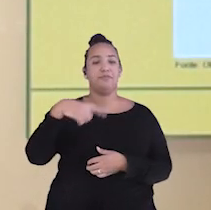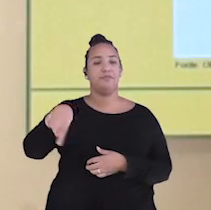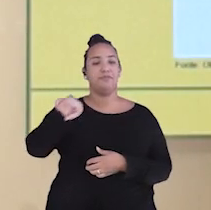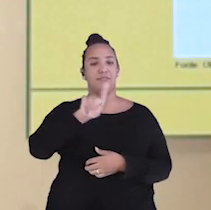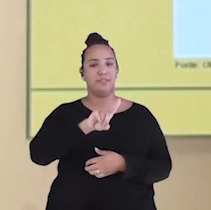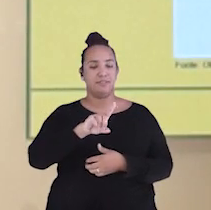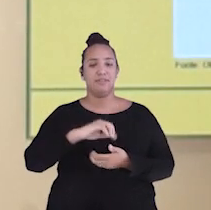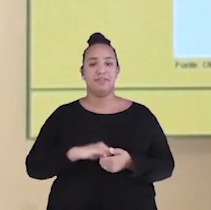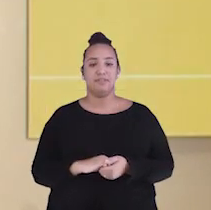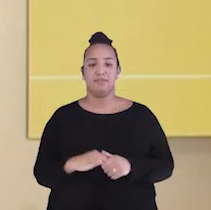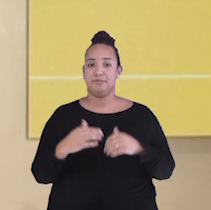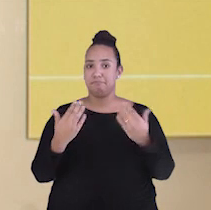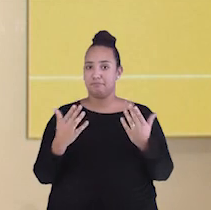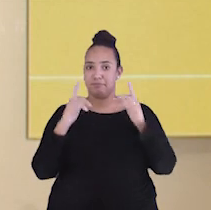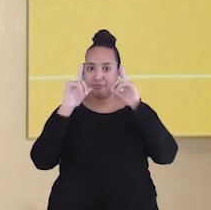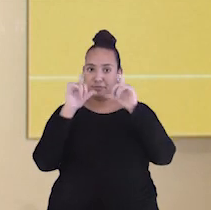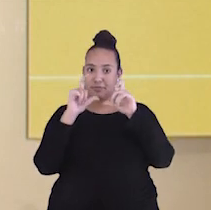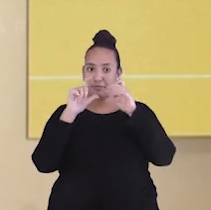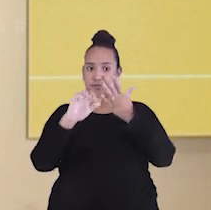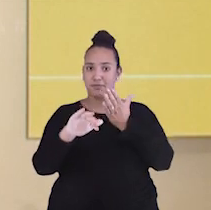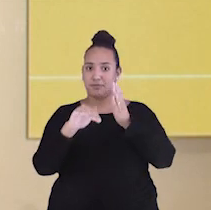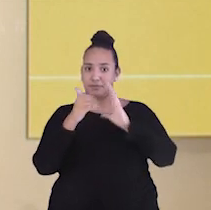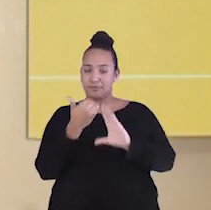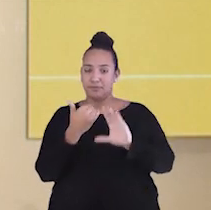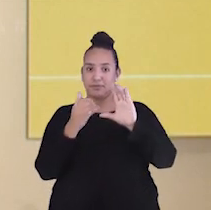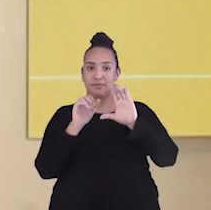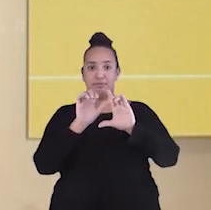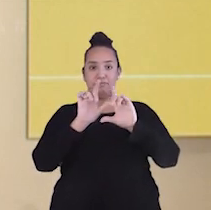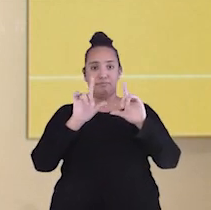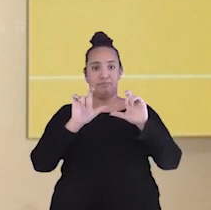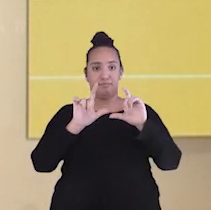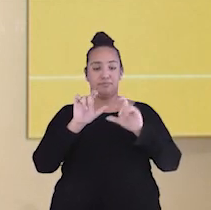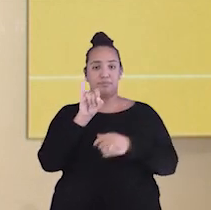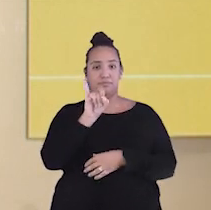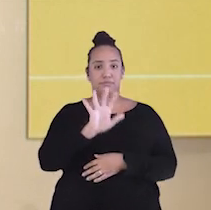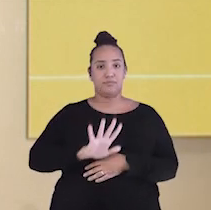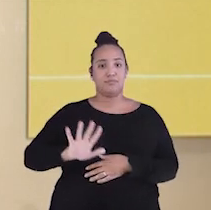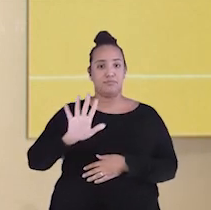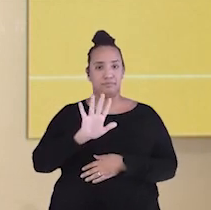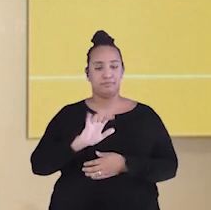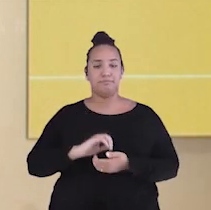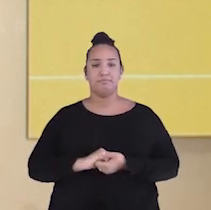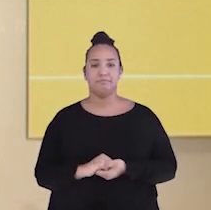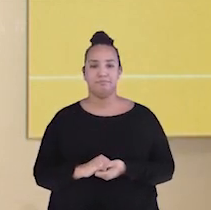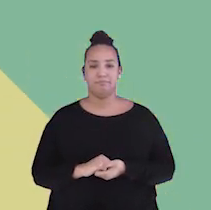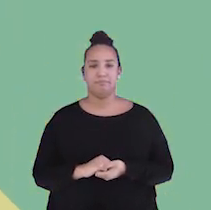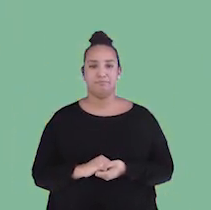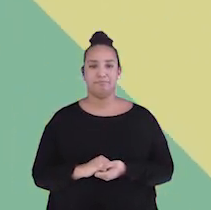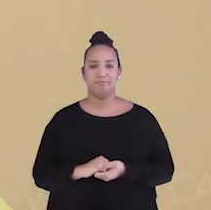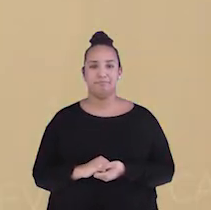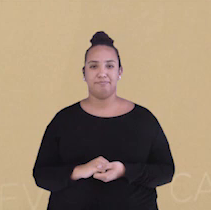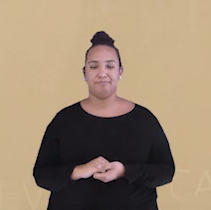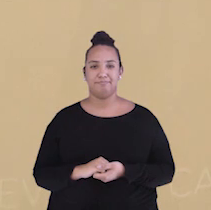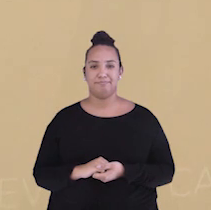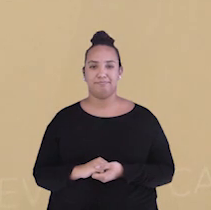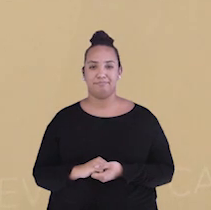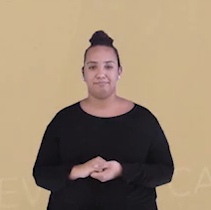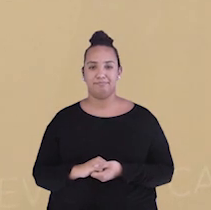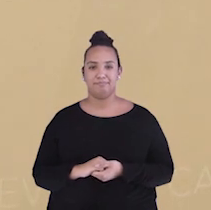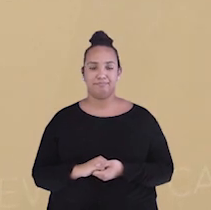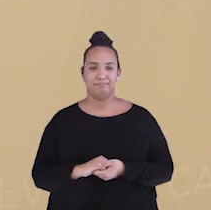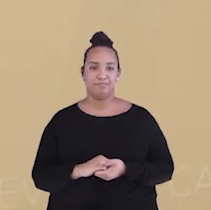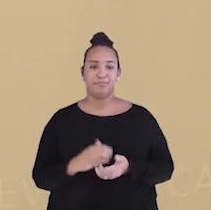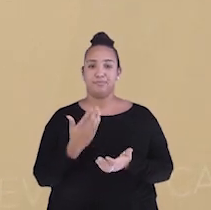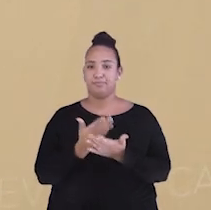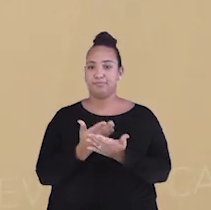ver o resultado. Poste a foto e nos marque no Instagram, no @deverimcasa-na-tv. Na aula